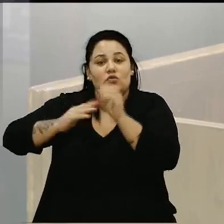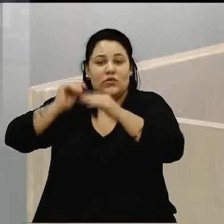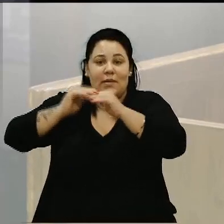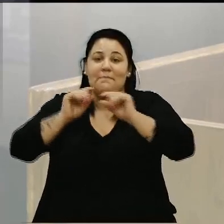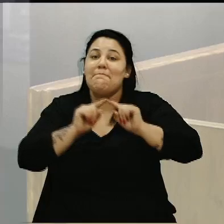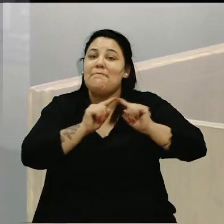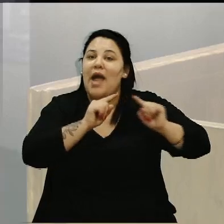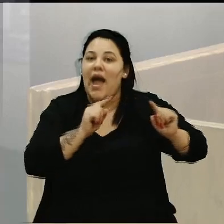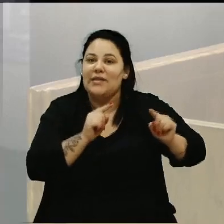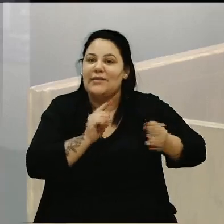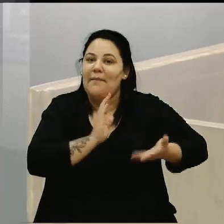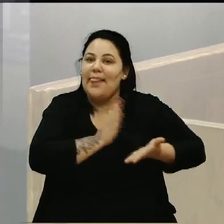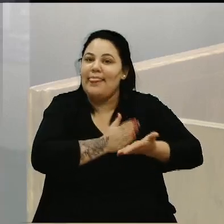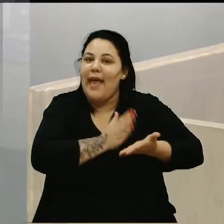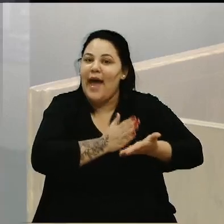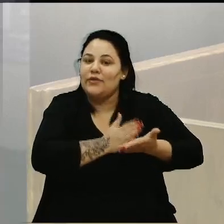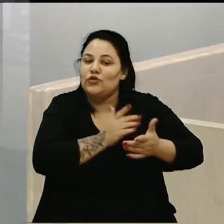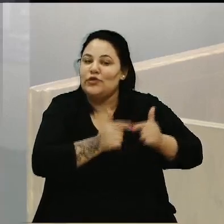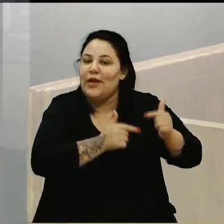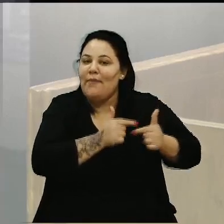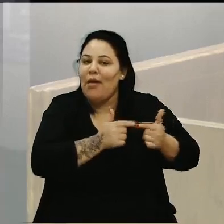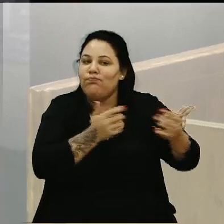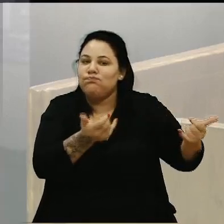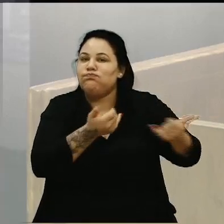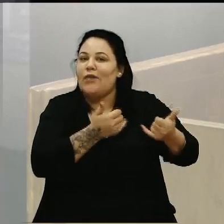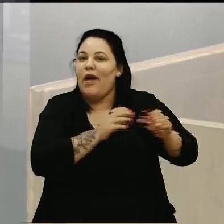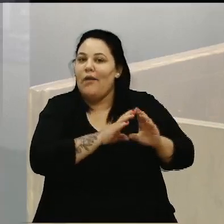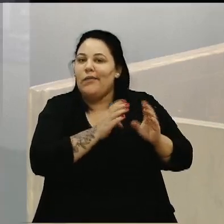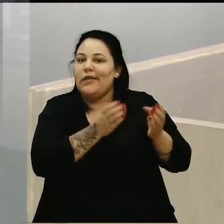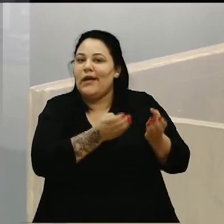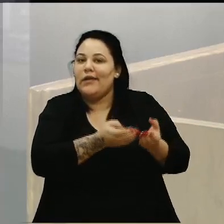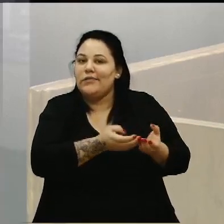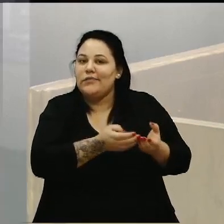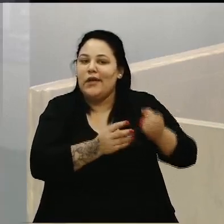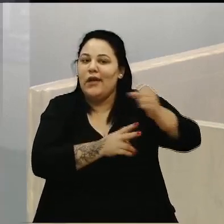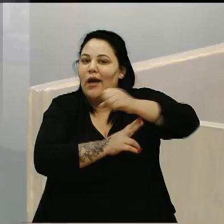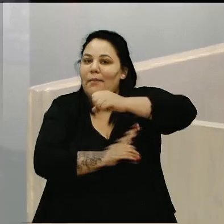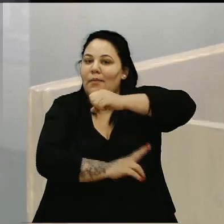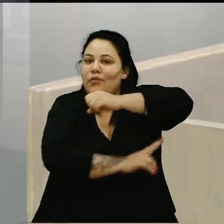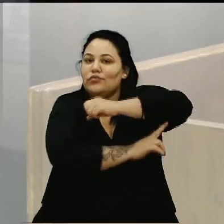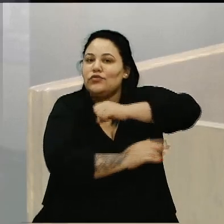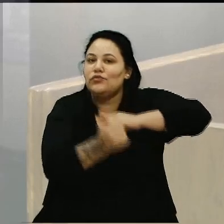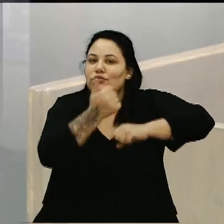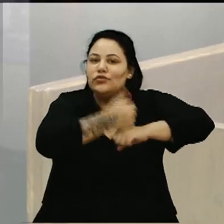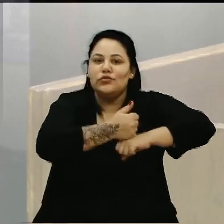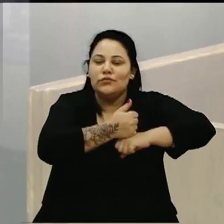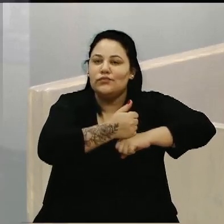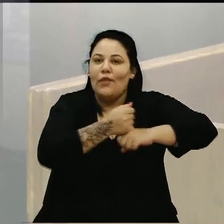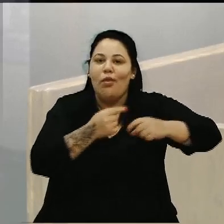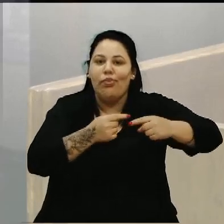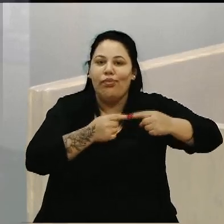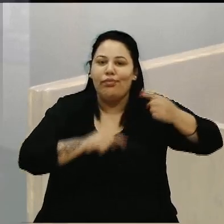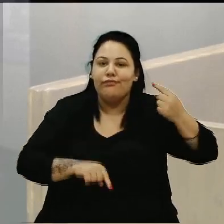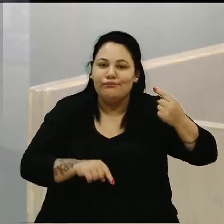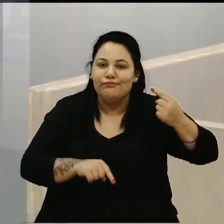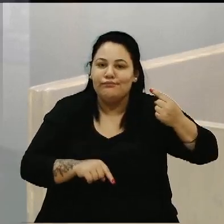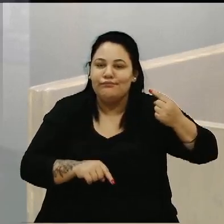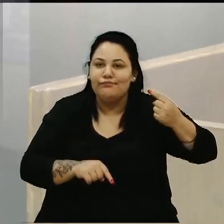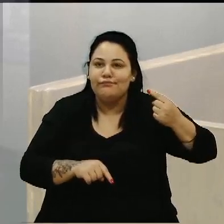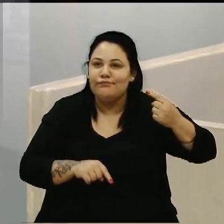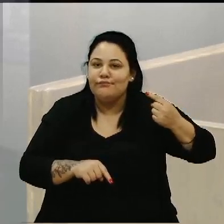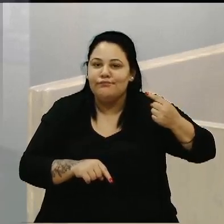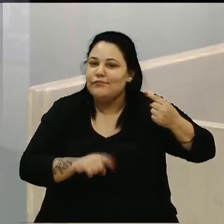na metade do caminho, foram informados de que essa ponte provisória não seria mais